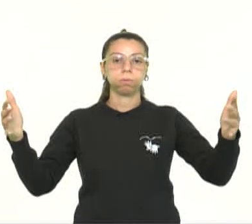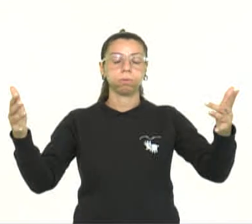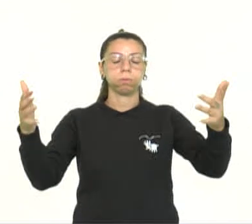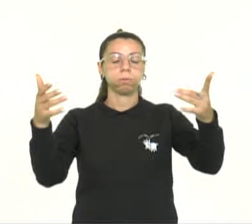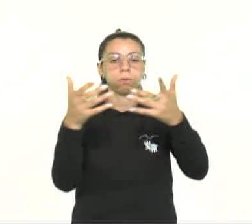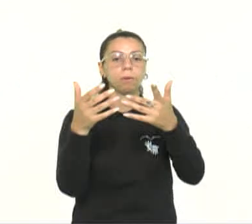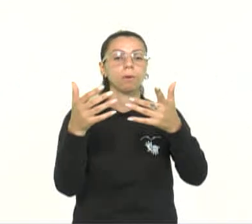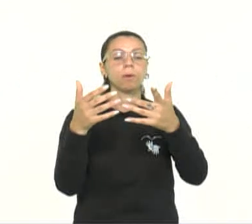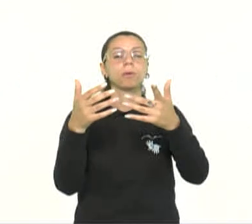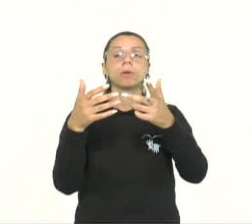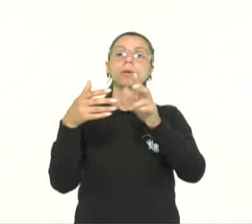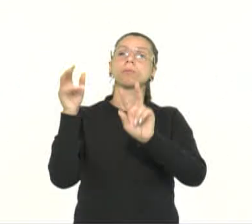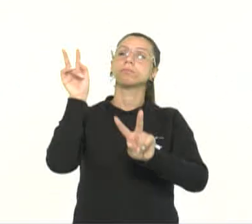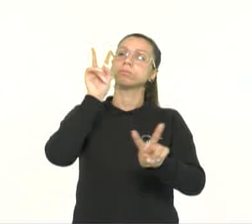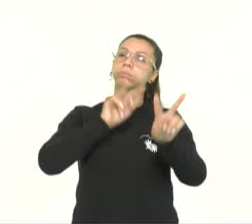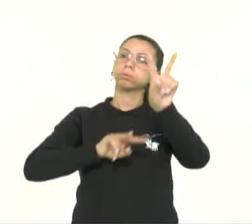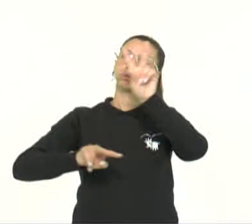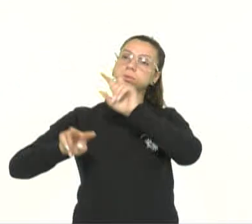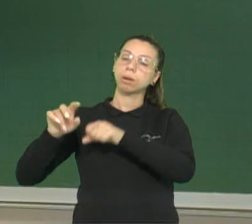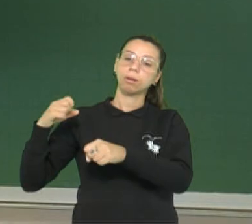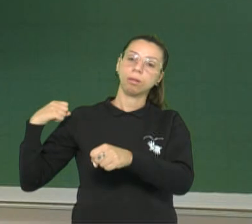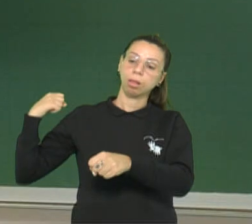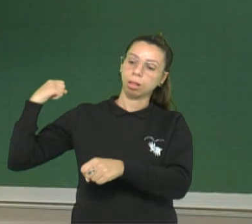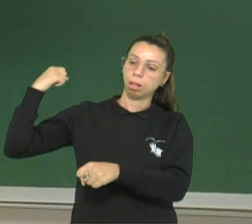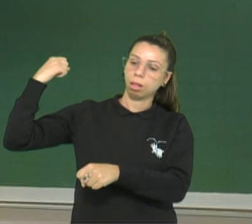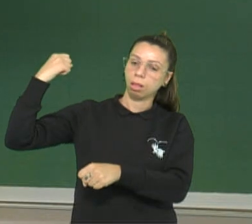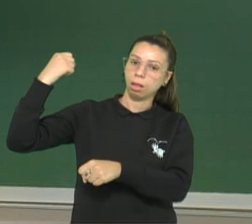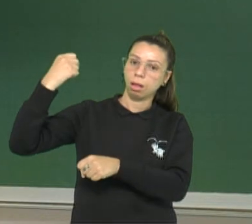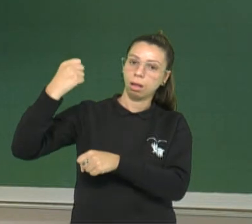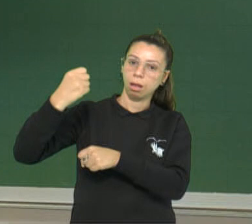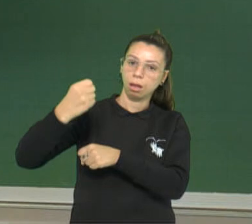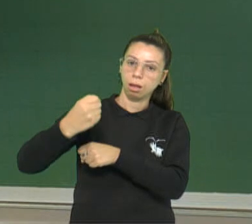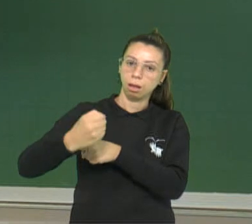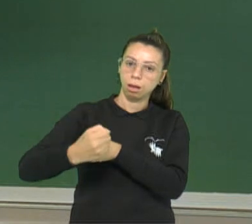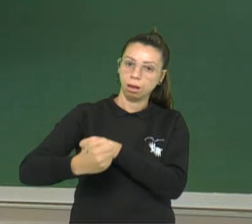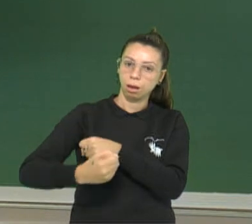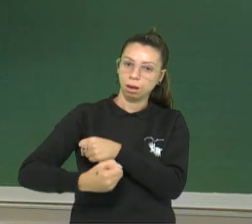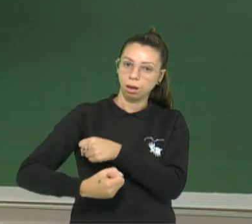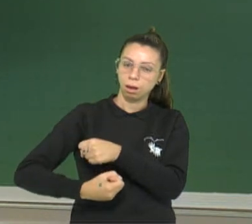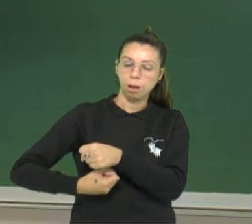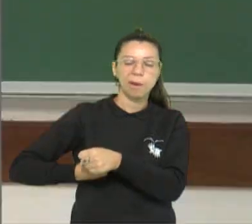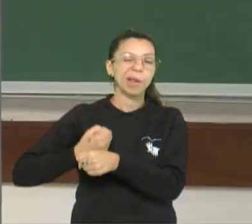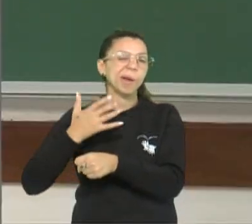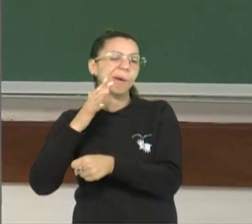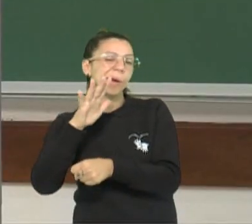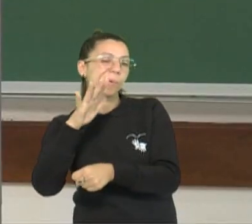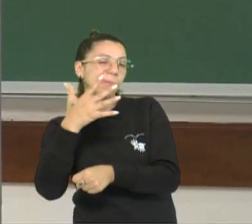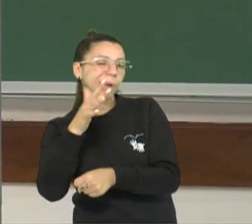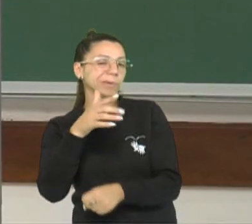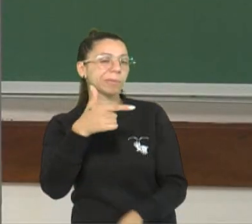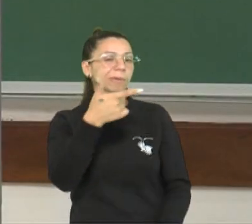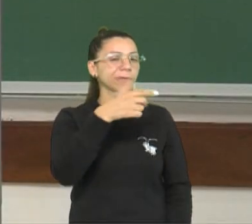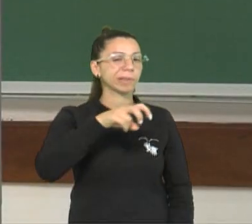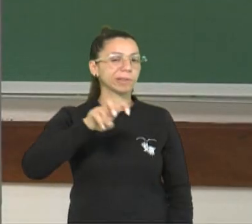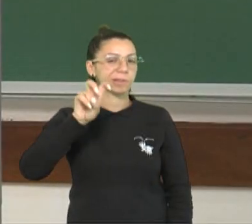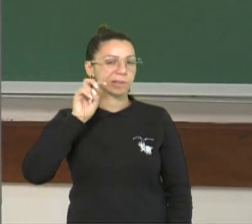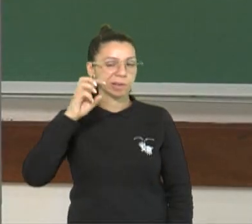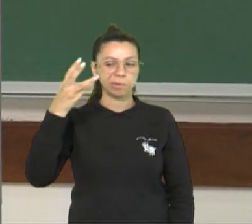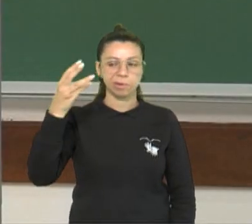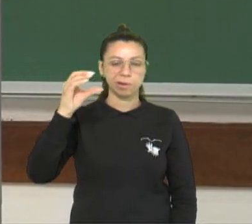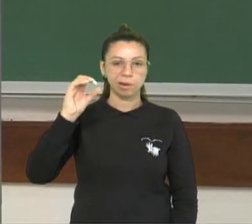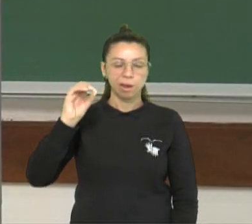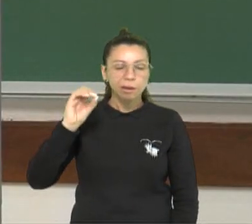ao longo de vários e vários anos, pelo menos ali uns 25 ou 30 anos. Observa-se que quando fala-se em